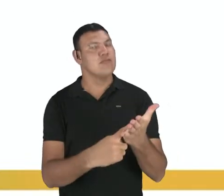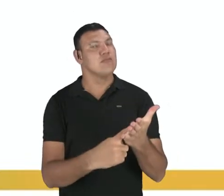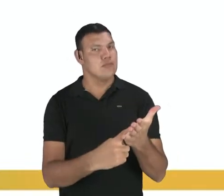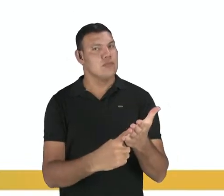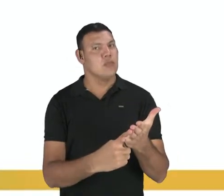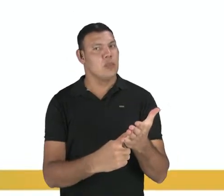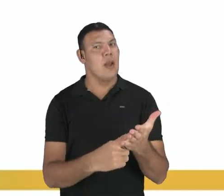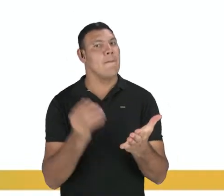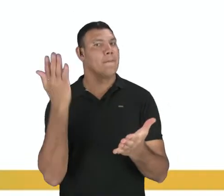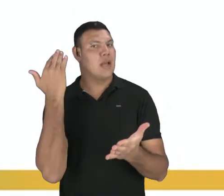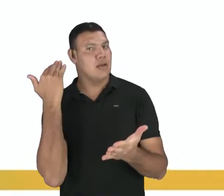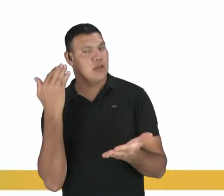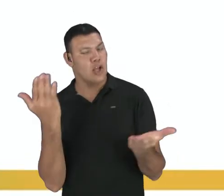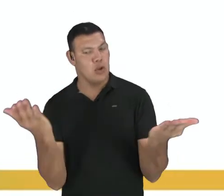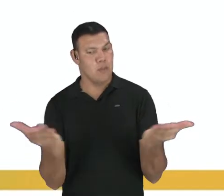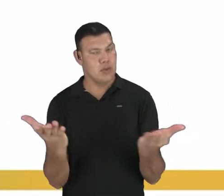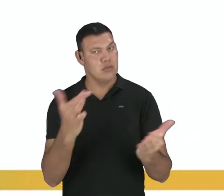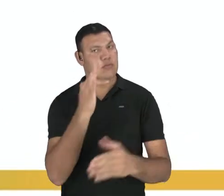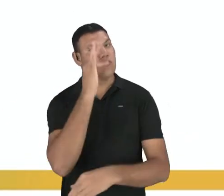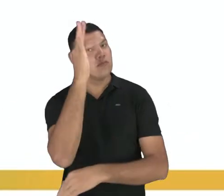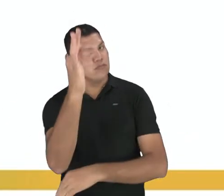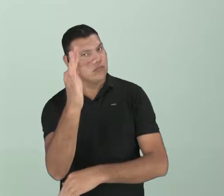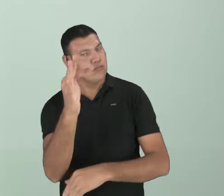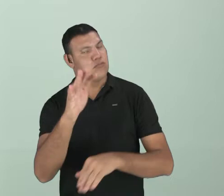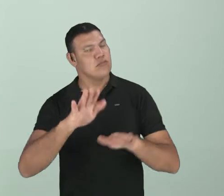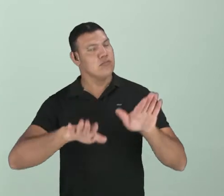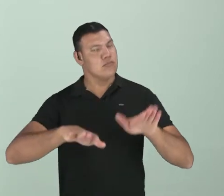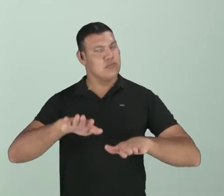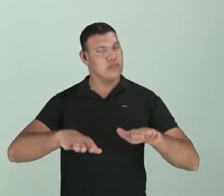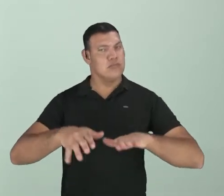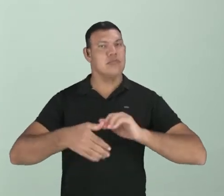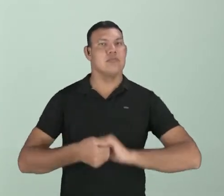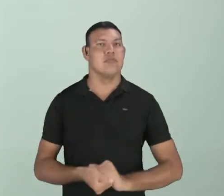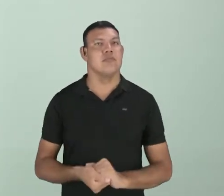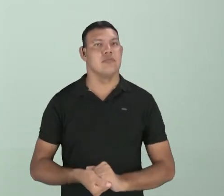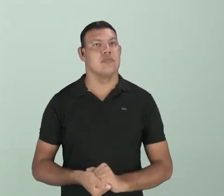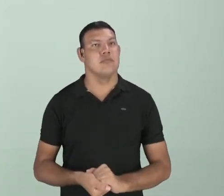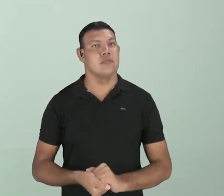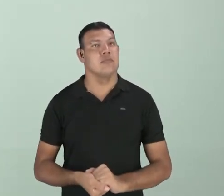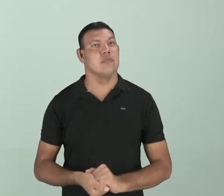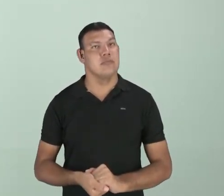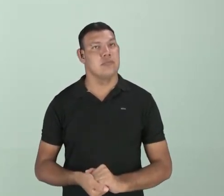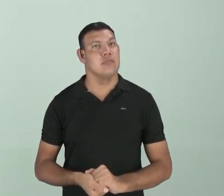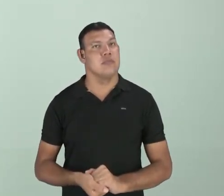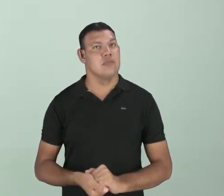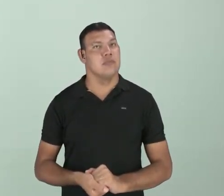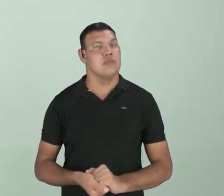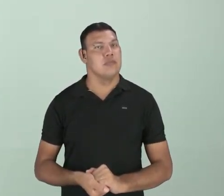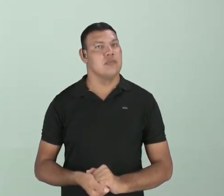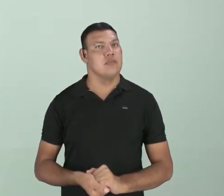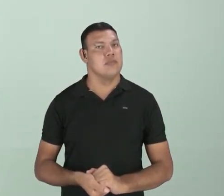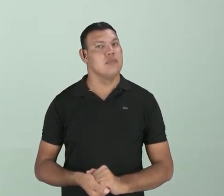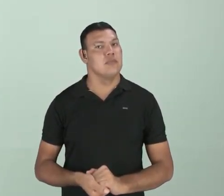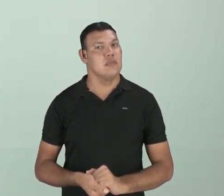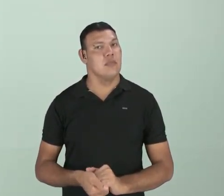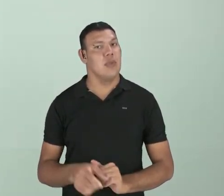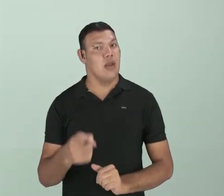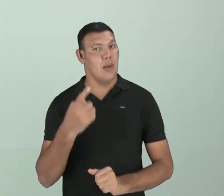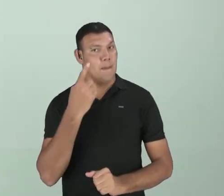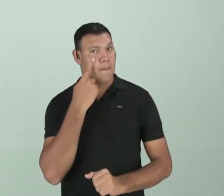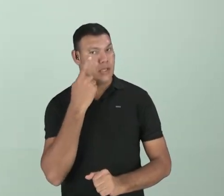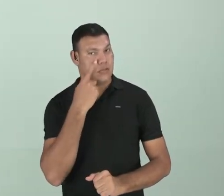verbal. Aí, ó, ele já no exemplo número 2, ele está no sentido de descobriremos, ele está